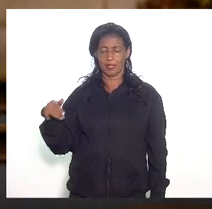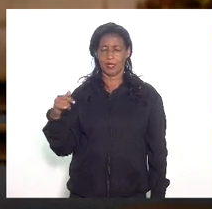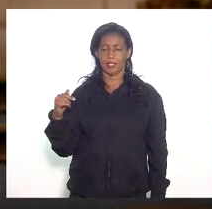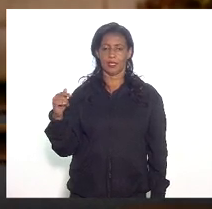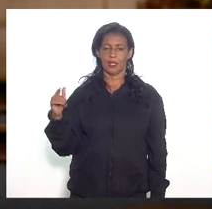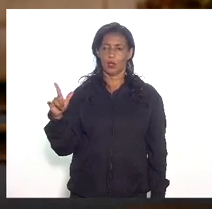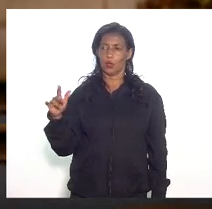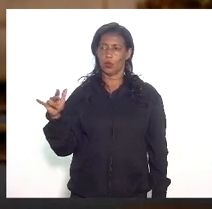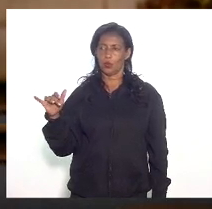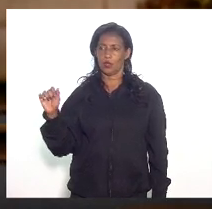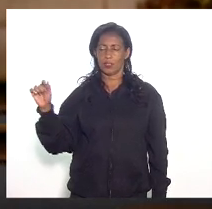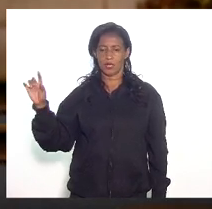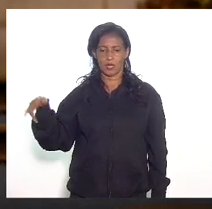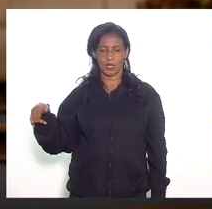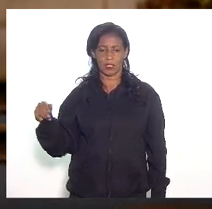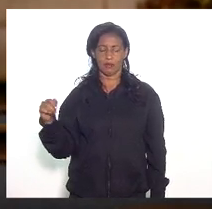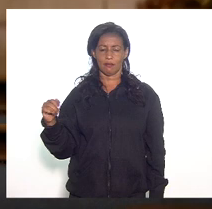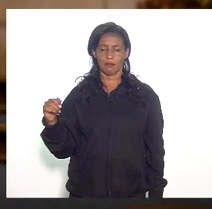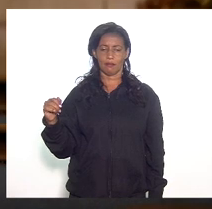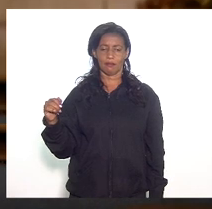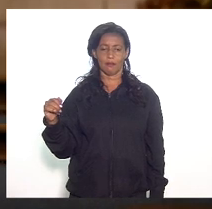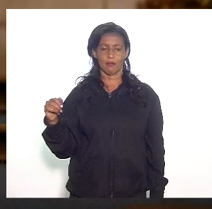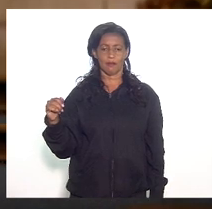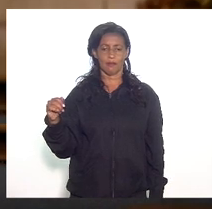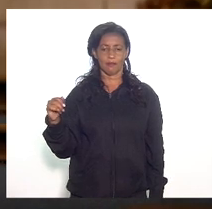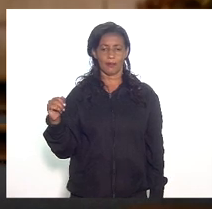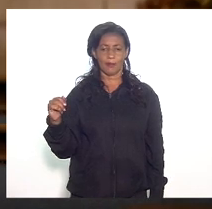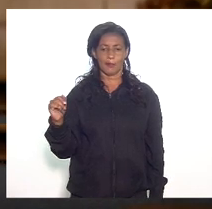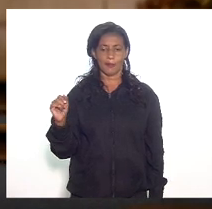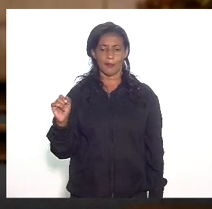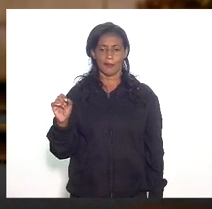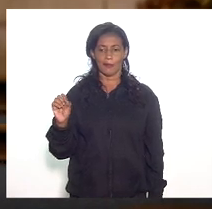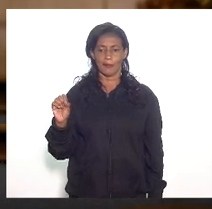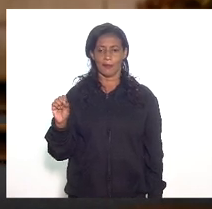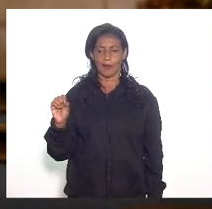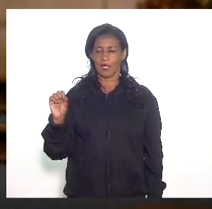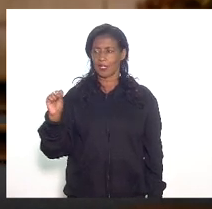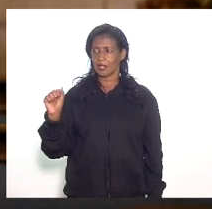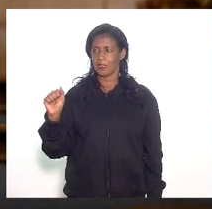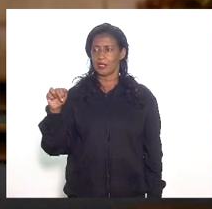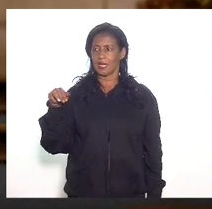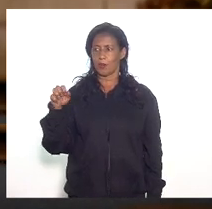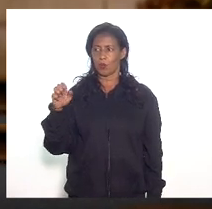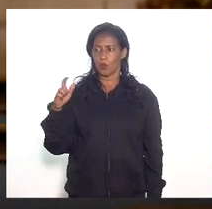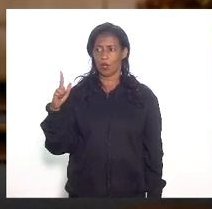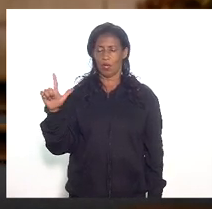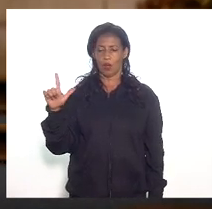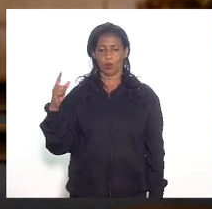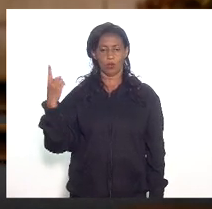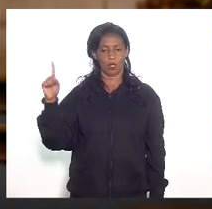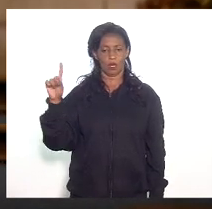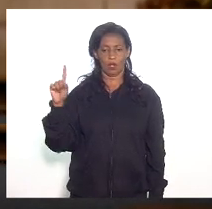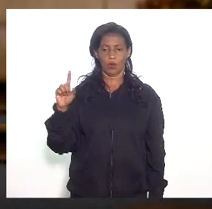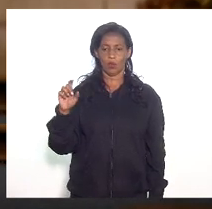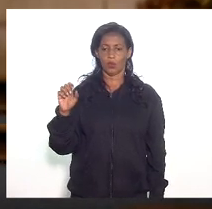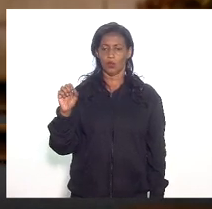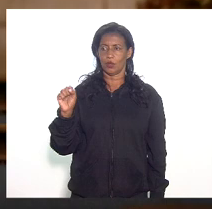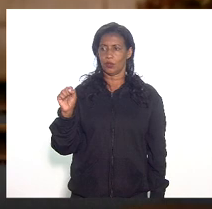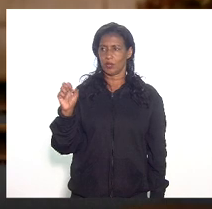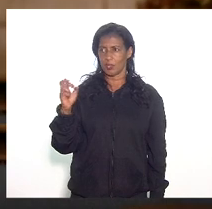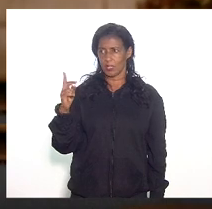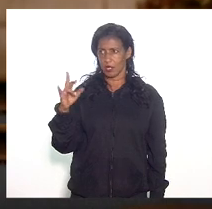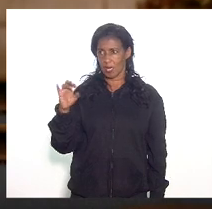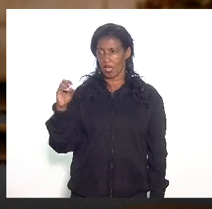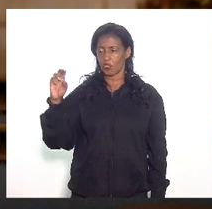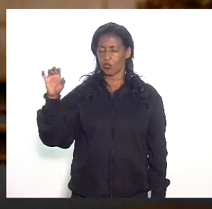sim deputada perdão deputado Samuel Malafaia não deputado Sérgio Fernandes sim